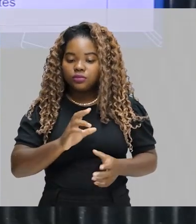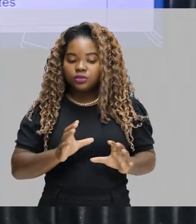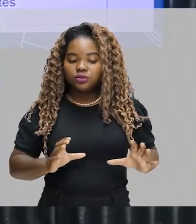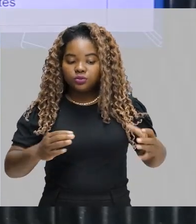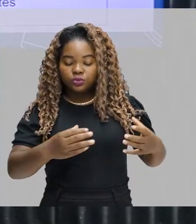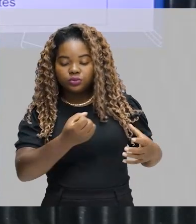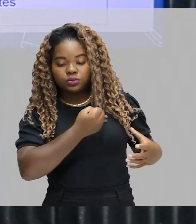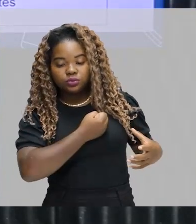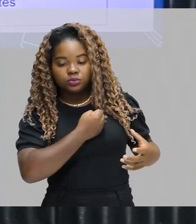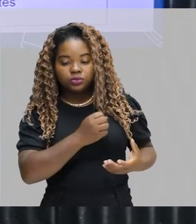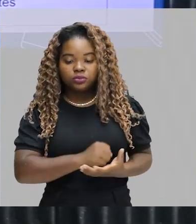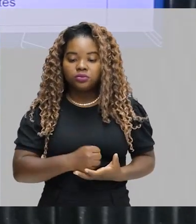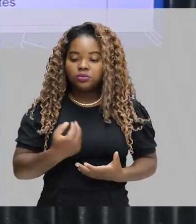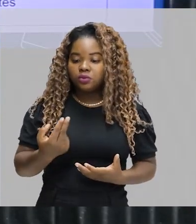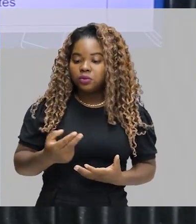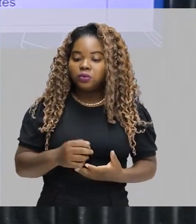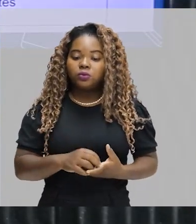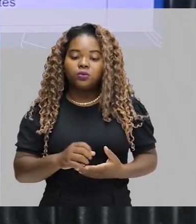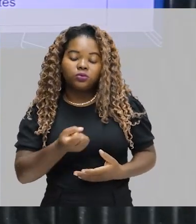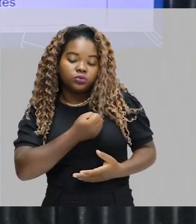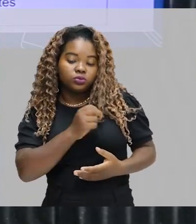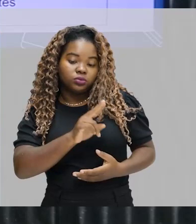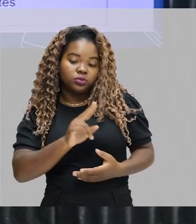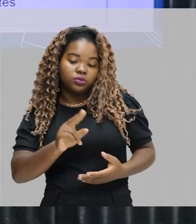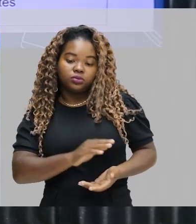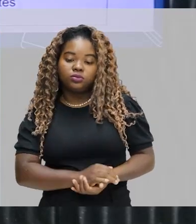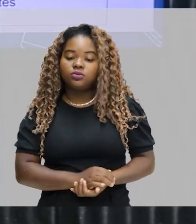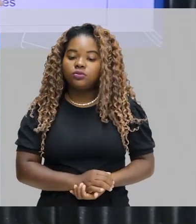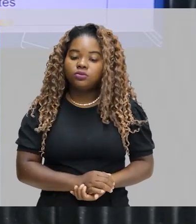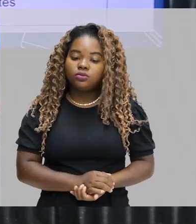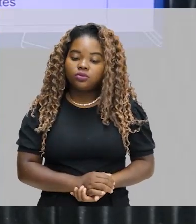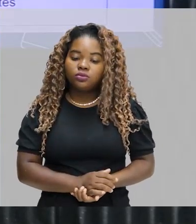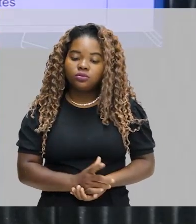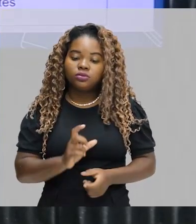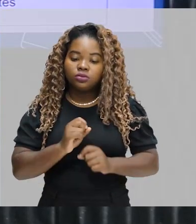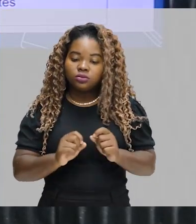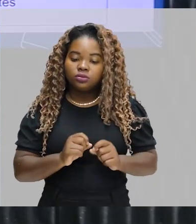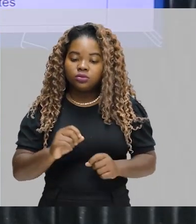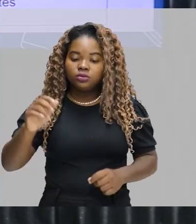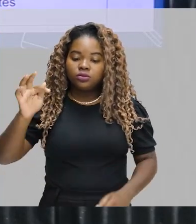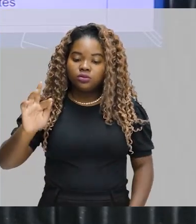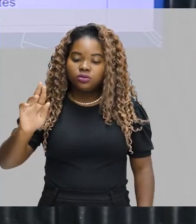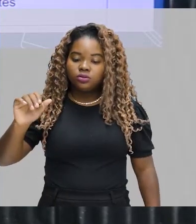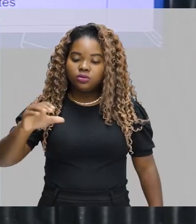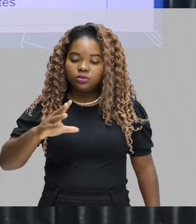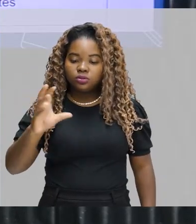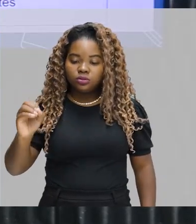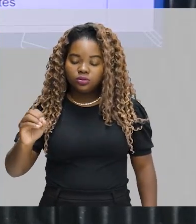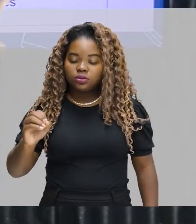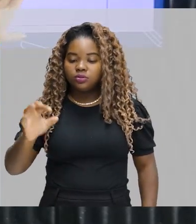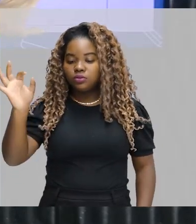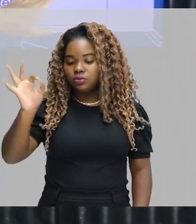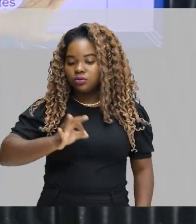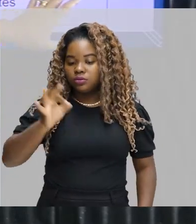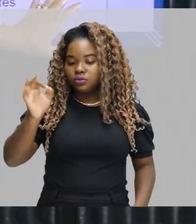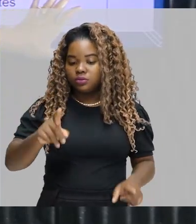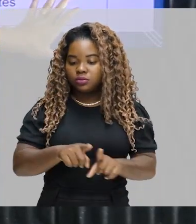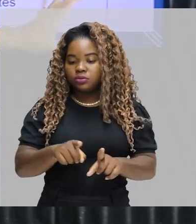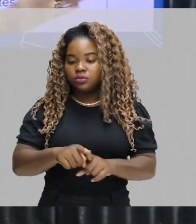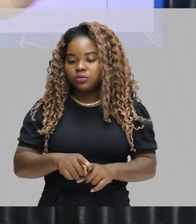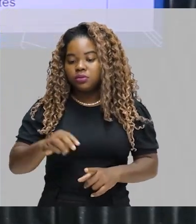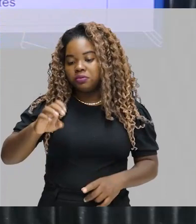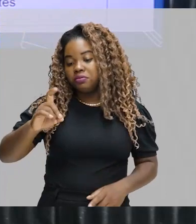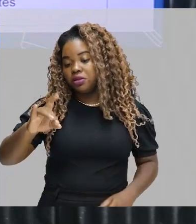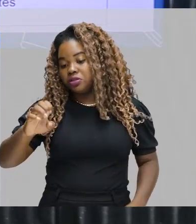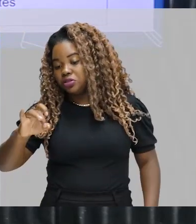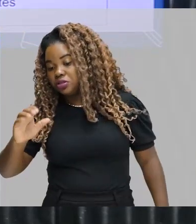de números, ou os números nominais, quando se trabalha com frações ou percentagens, medidas ou